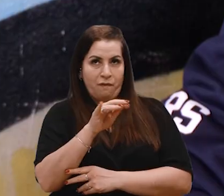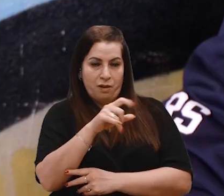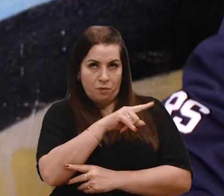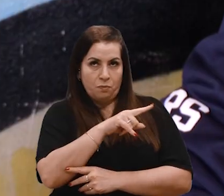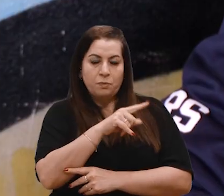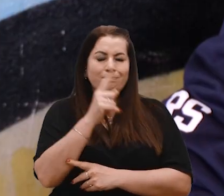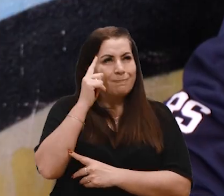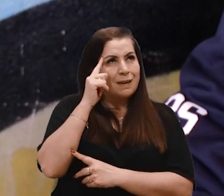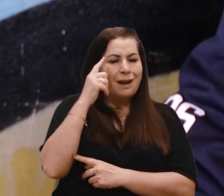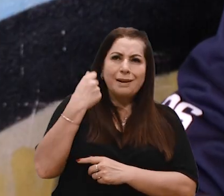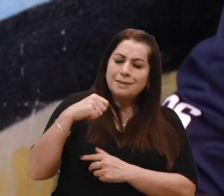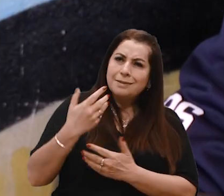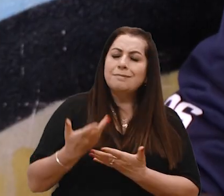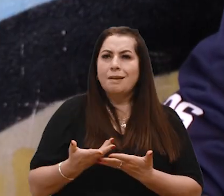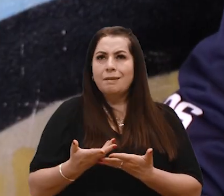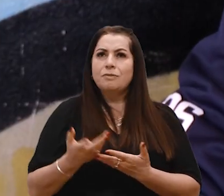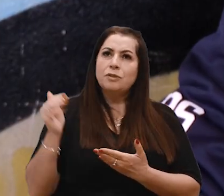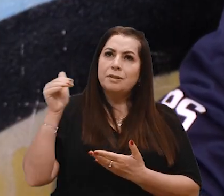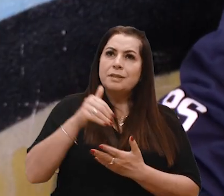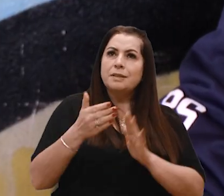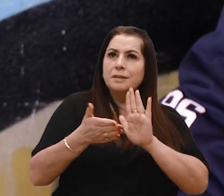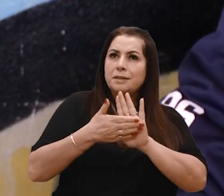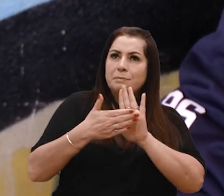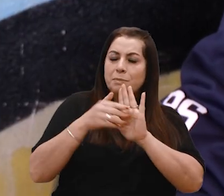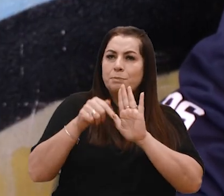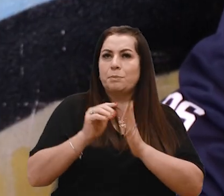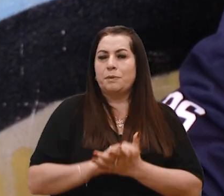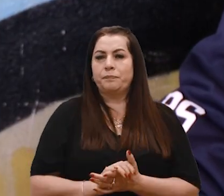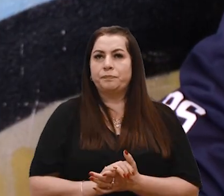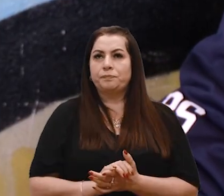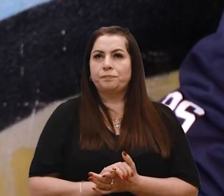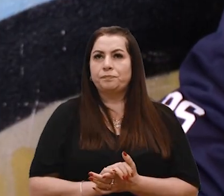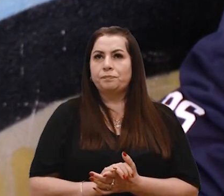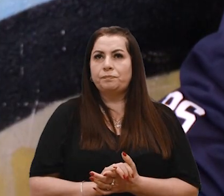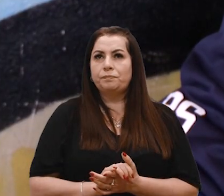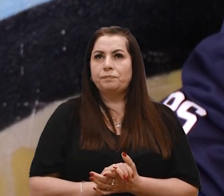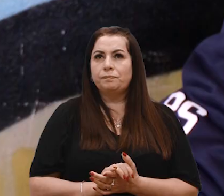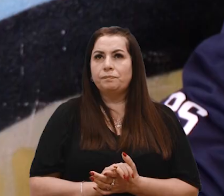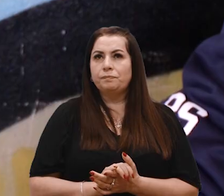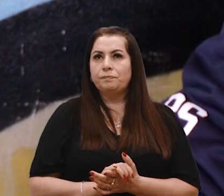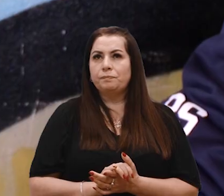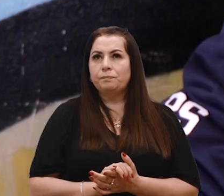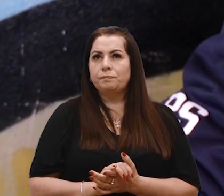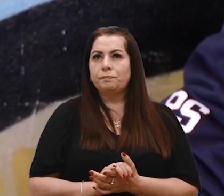do professor Rafael, que ele sentiu uma necessidade, né, de trazer essa pauta